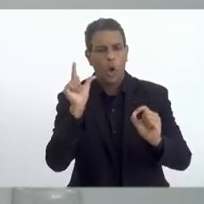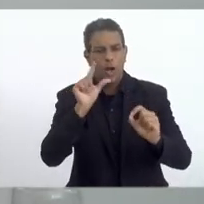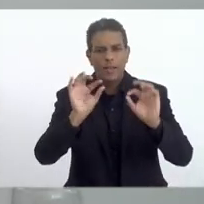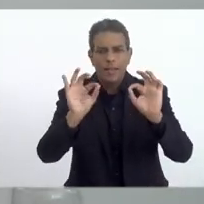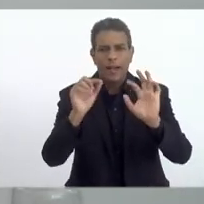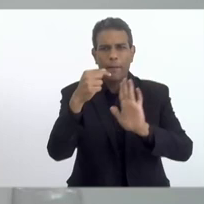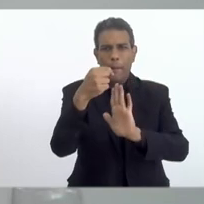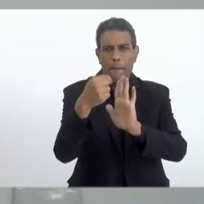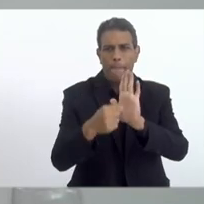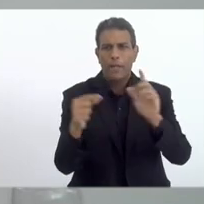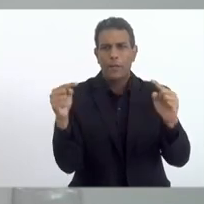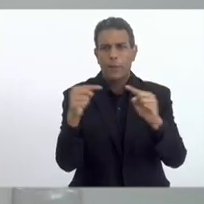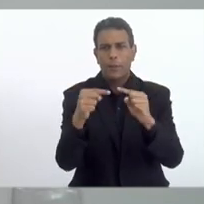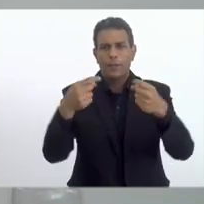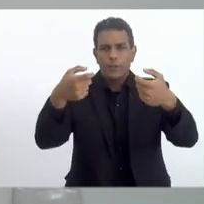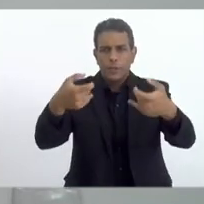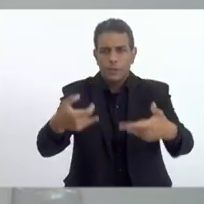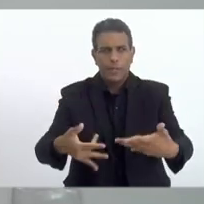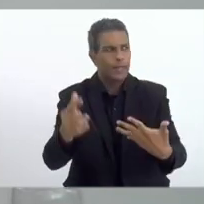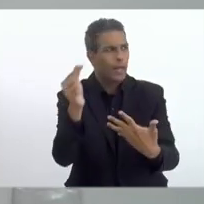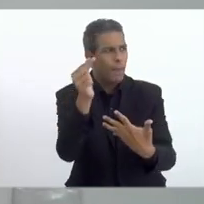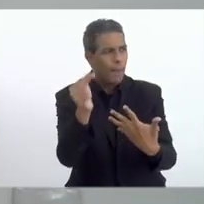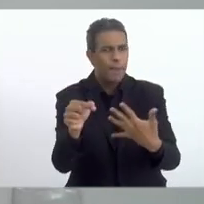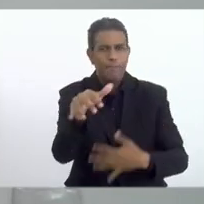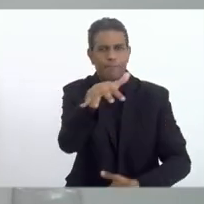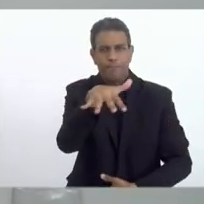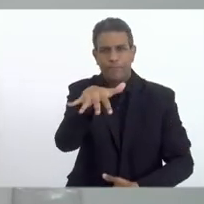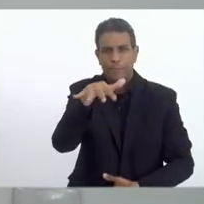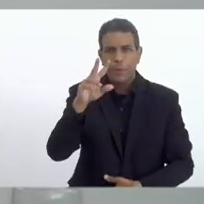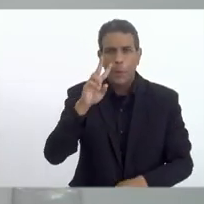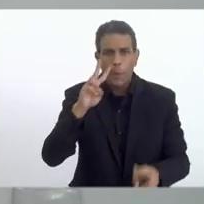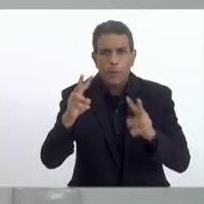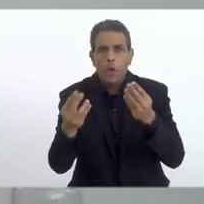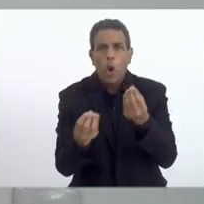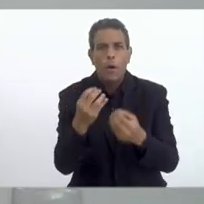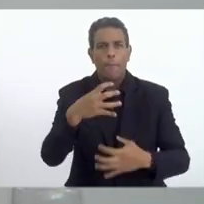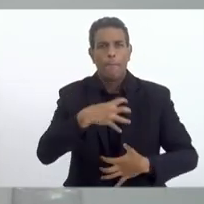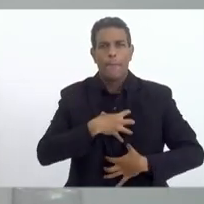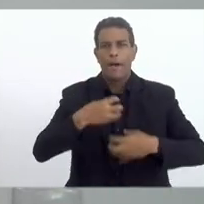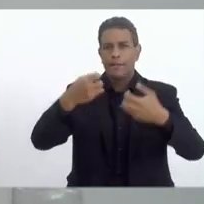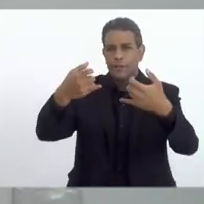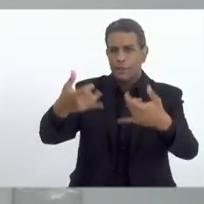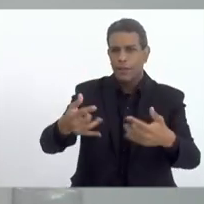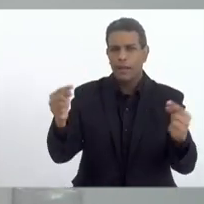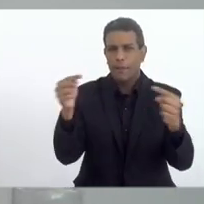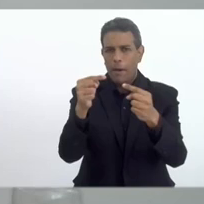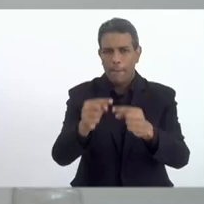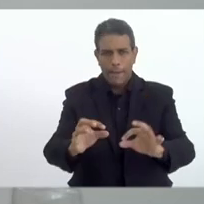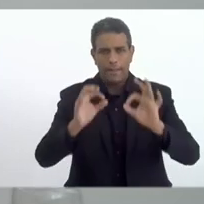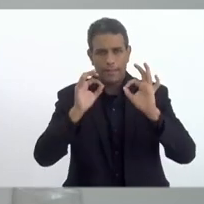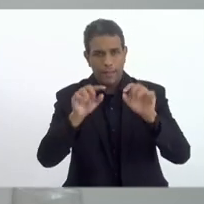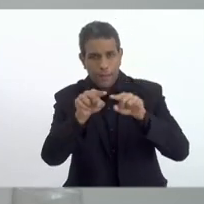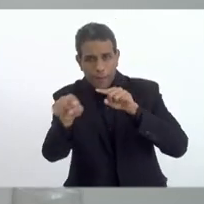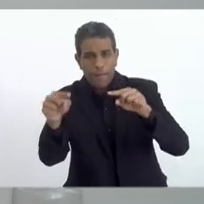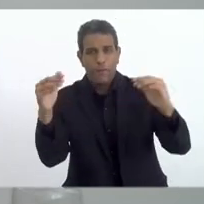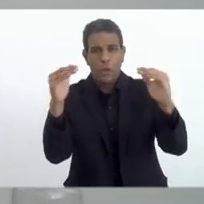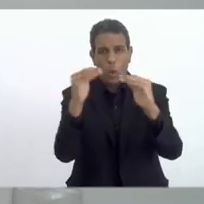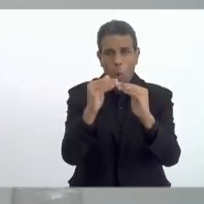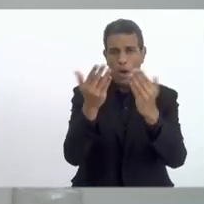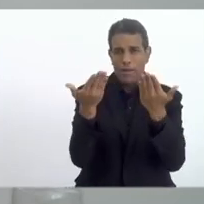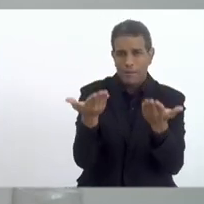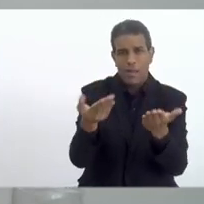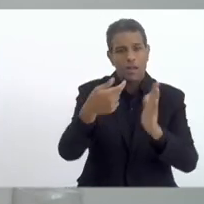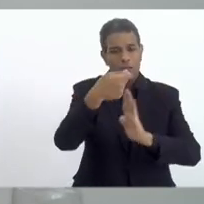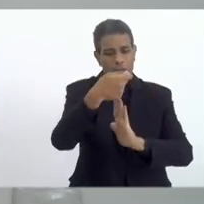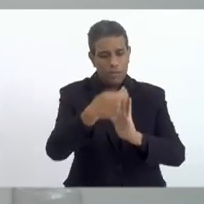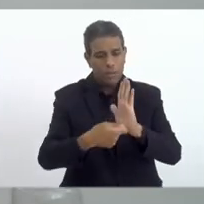exequível. Então, estou fazendo o relato para os senhores e senhoras possam dizer agora se casam com o texto que está